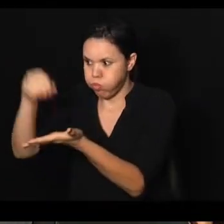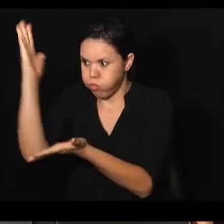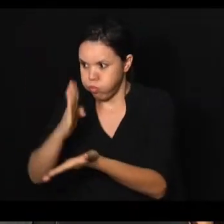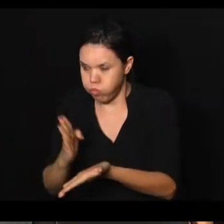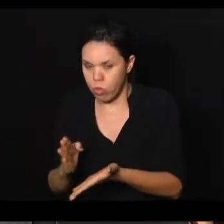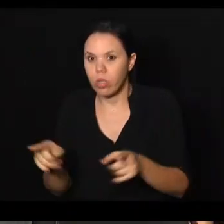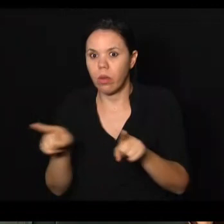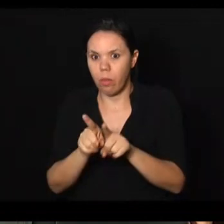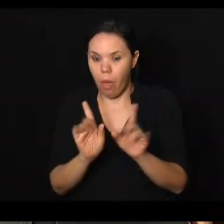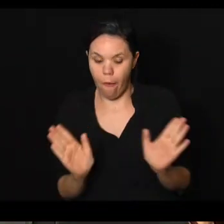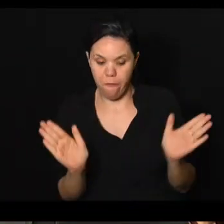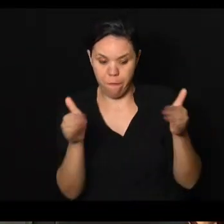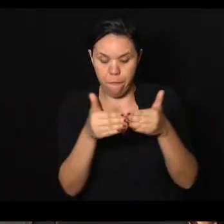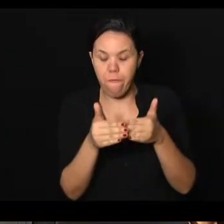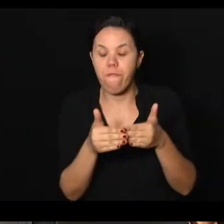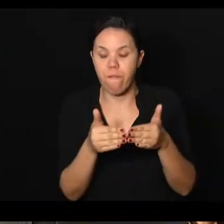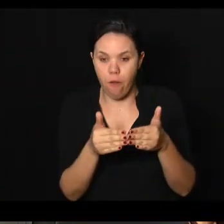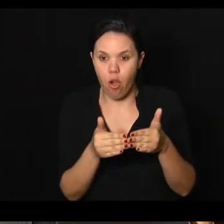secretarias voltadas